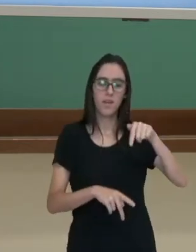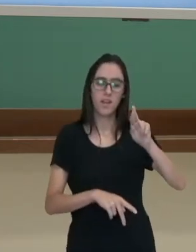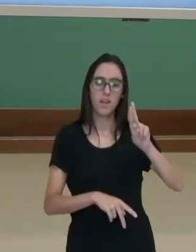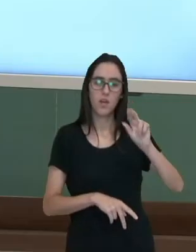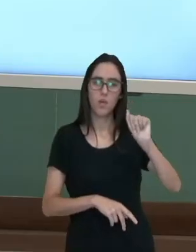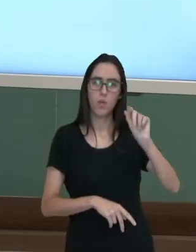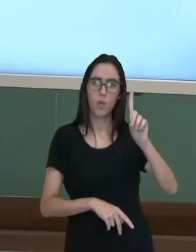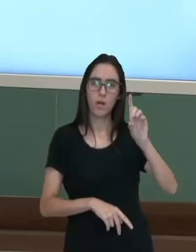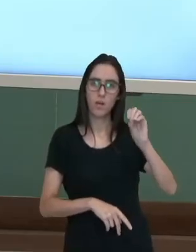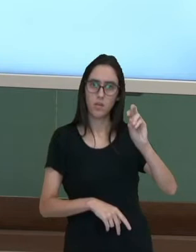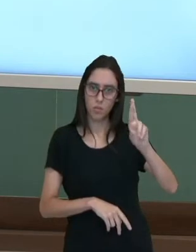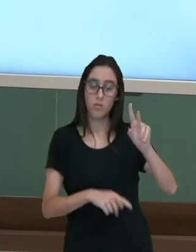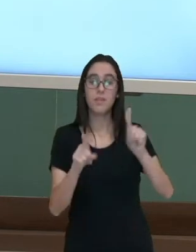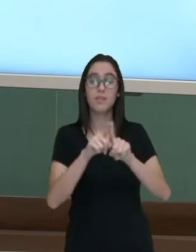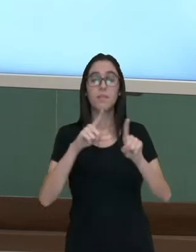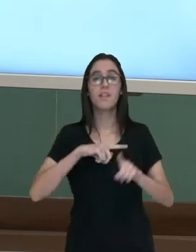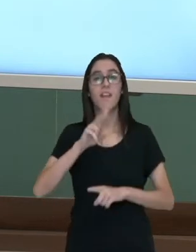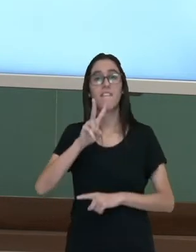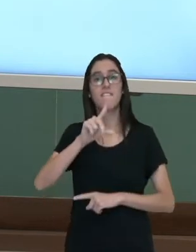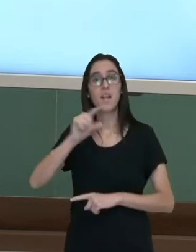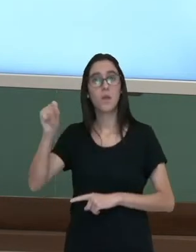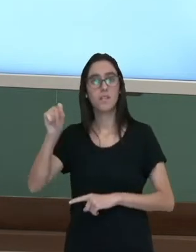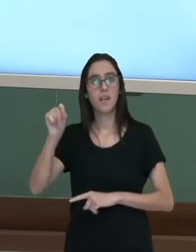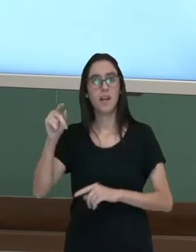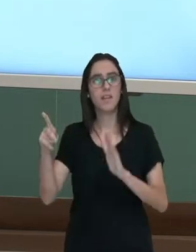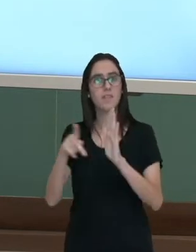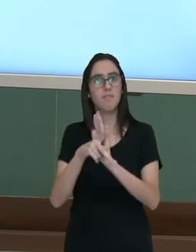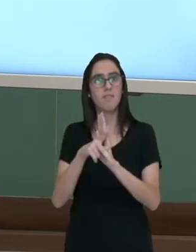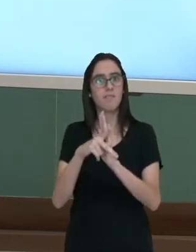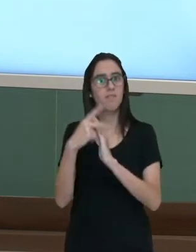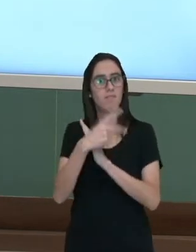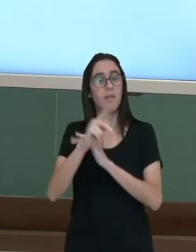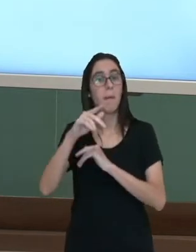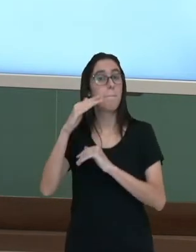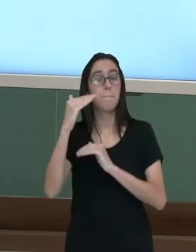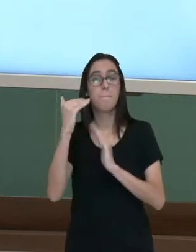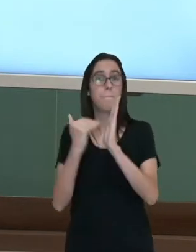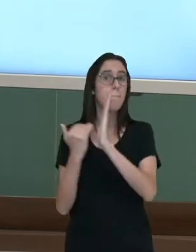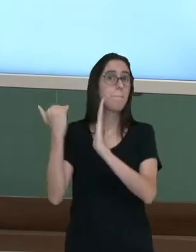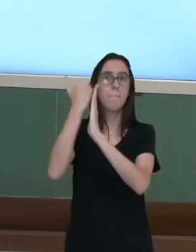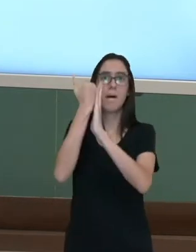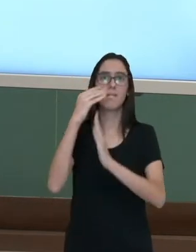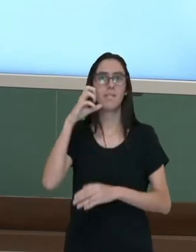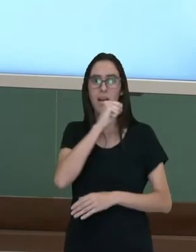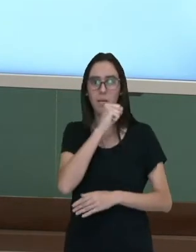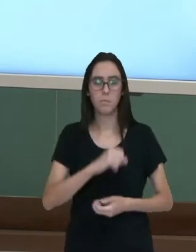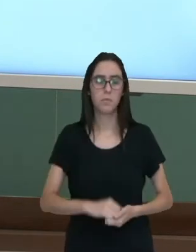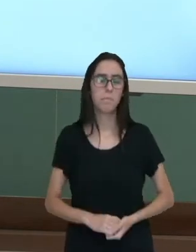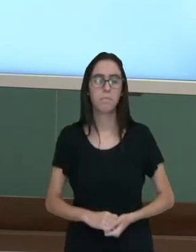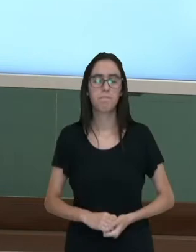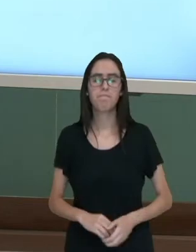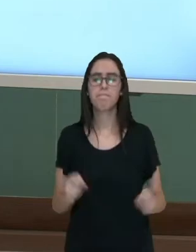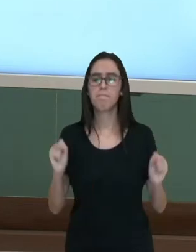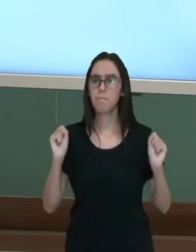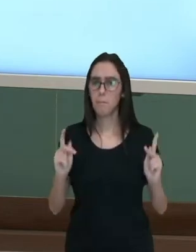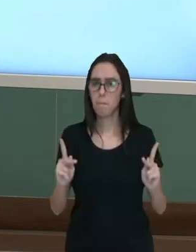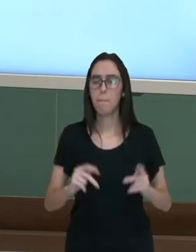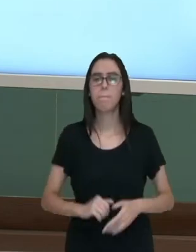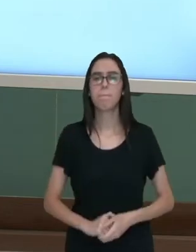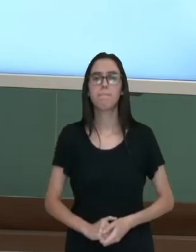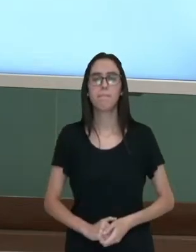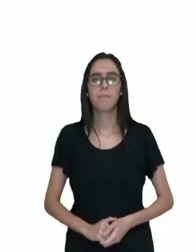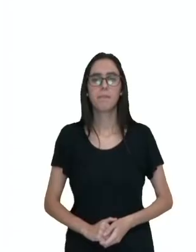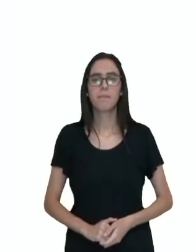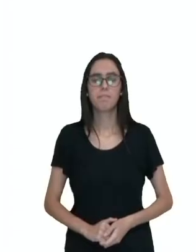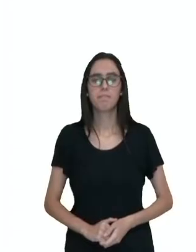também a questão da velocidade de rotação nessa região ser maior também, certo? Bem, como o